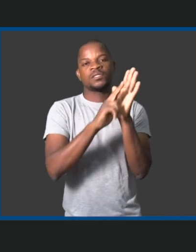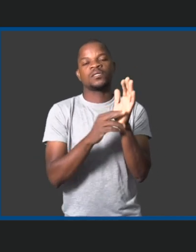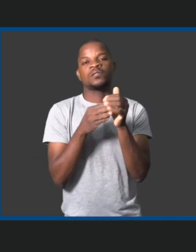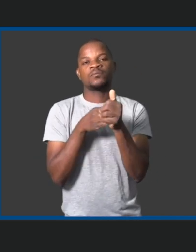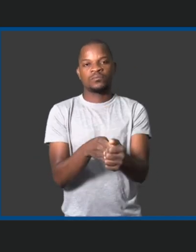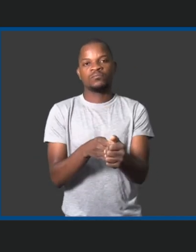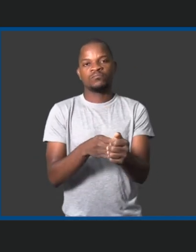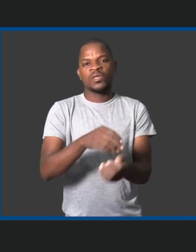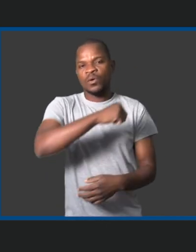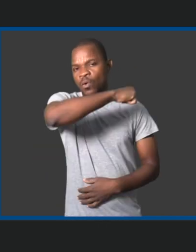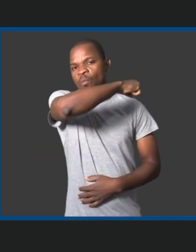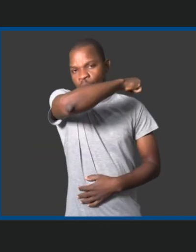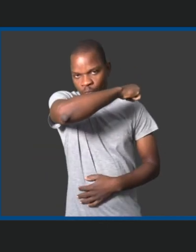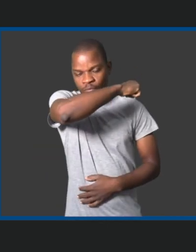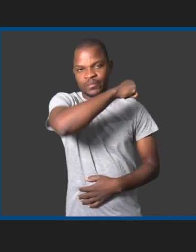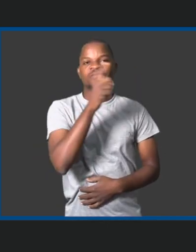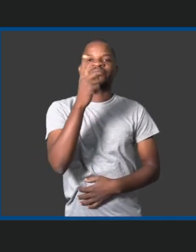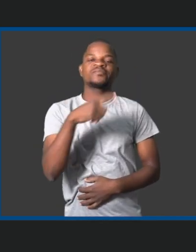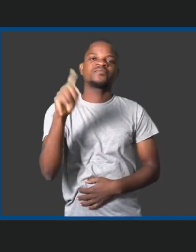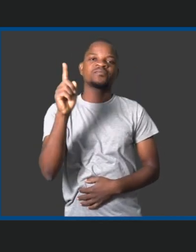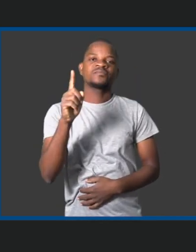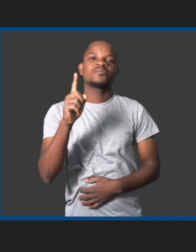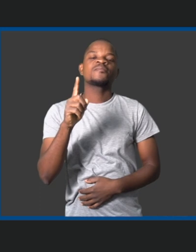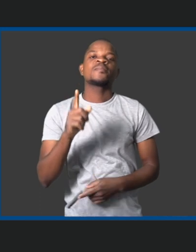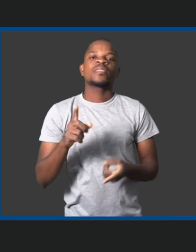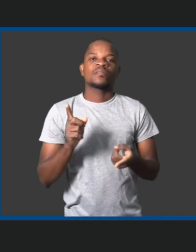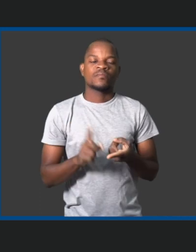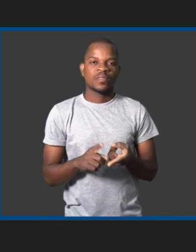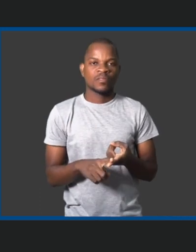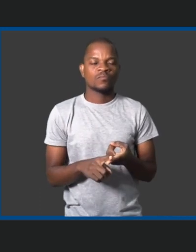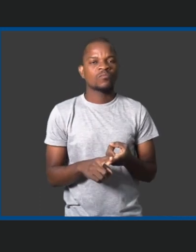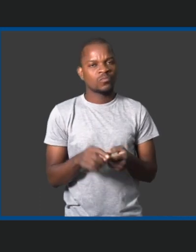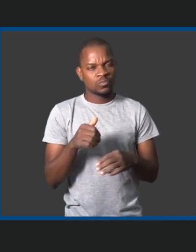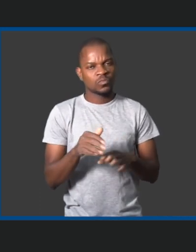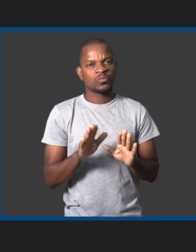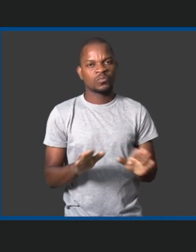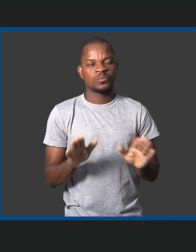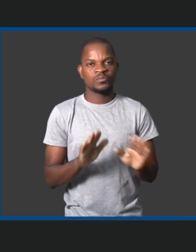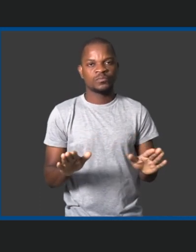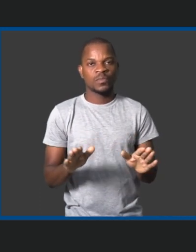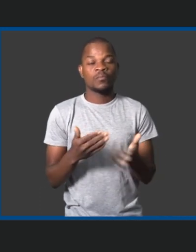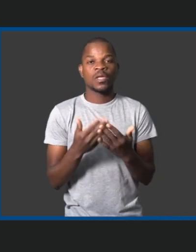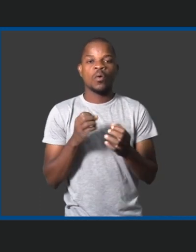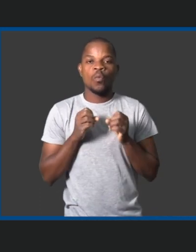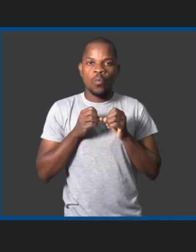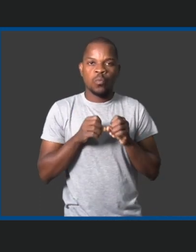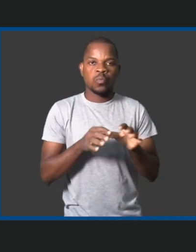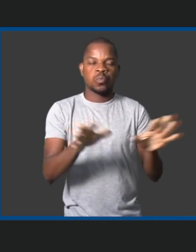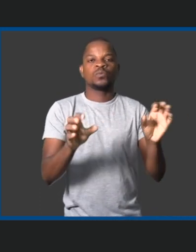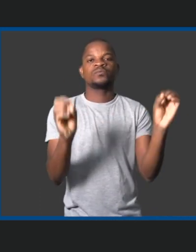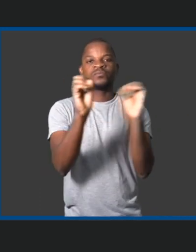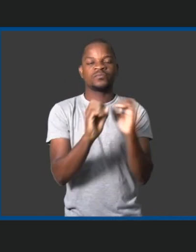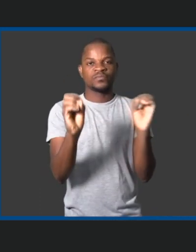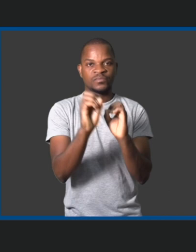que passa necessariamente em dobrar o braço e devolver o meu braço, de forma tranquila,